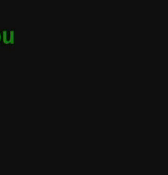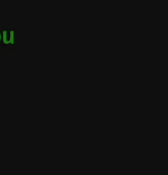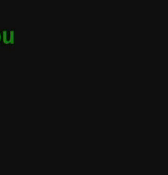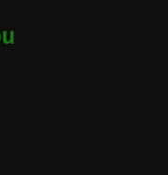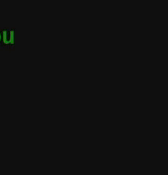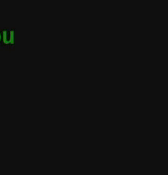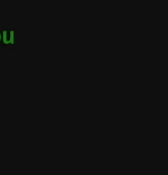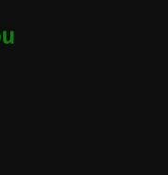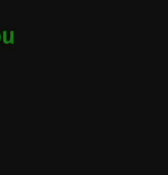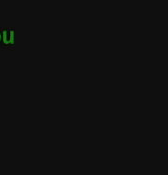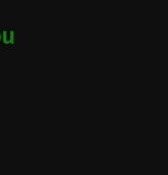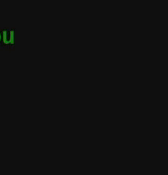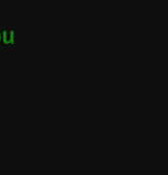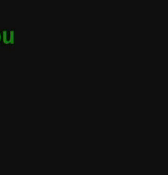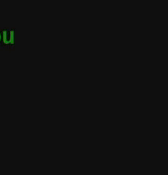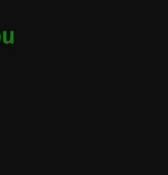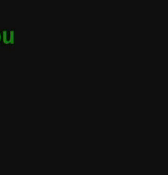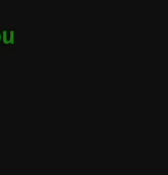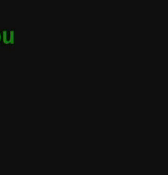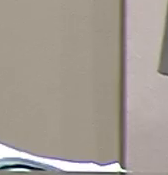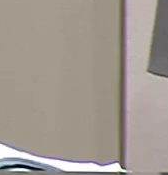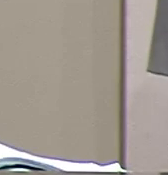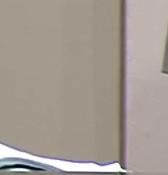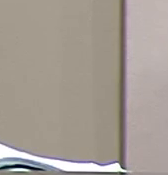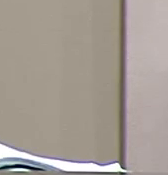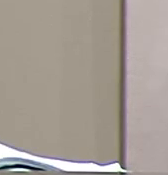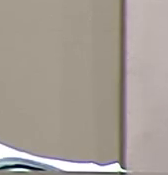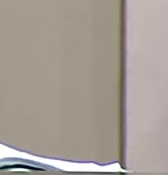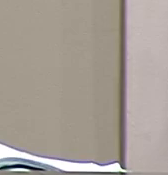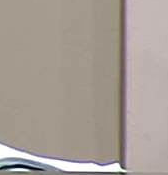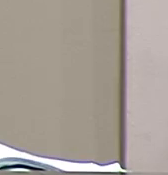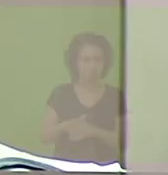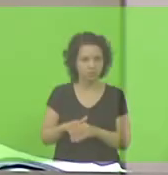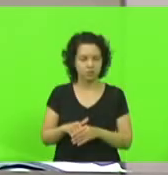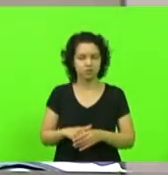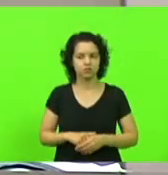Consulto, senhores deputados, se todos exercerem seu direito de voto.